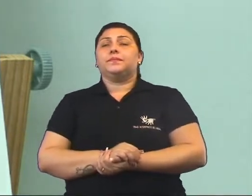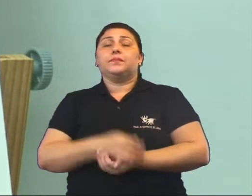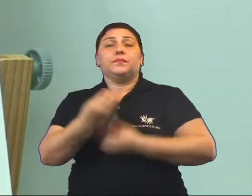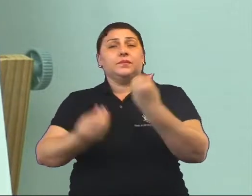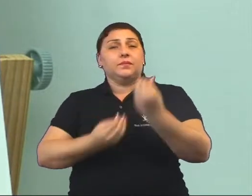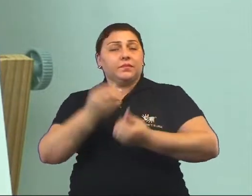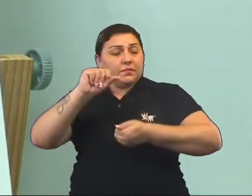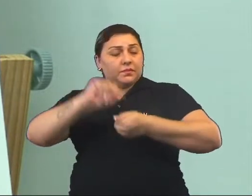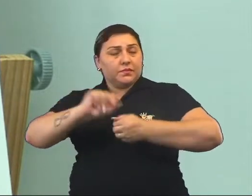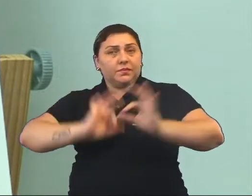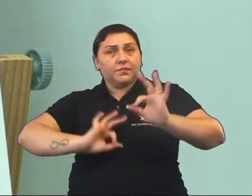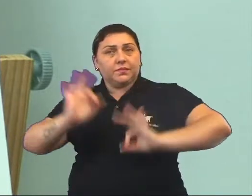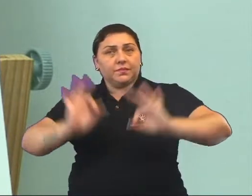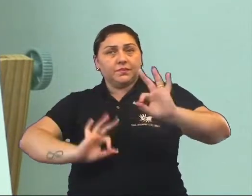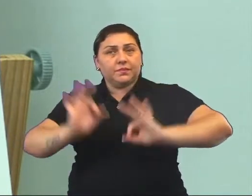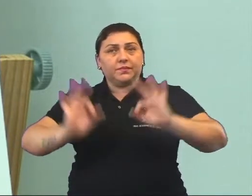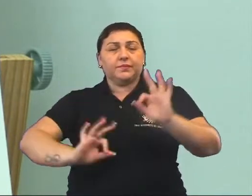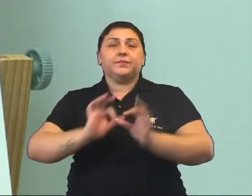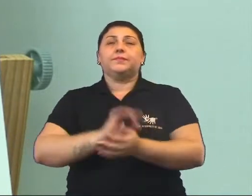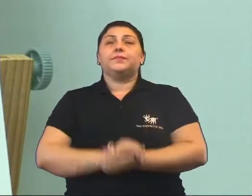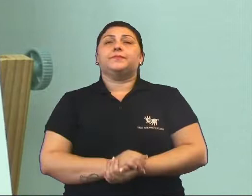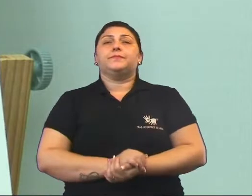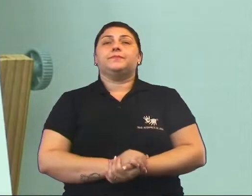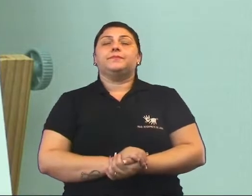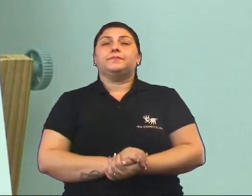de fazer.